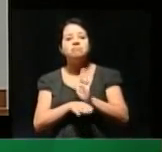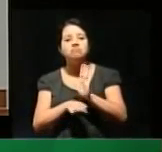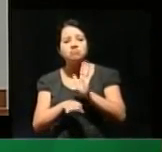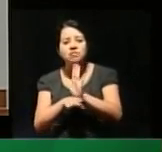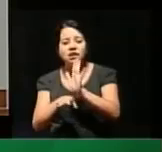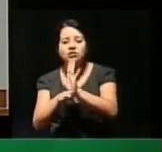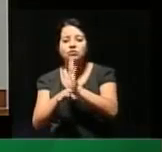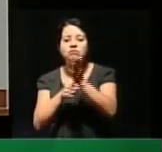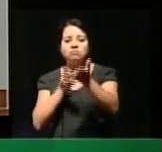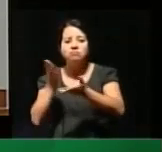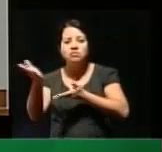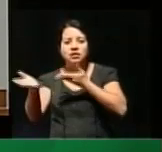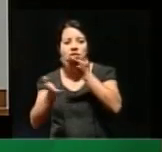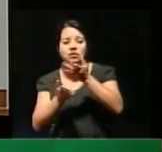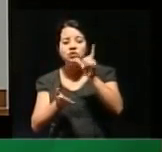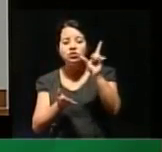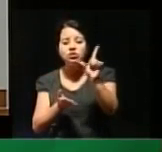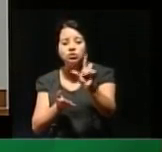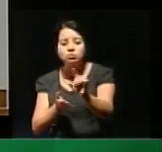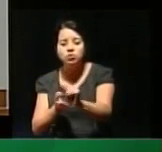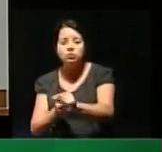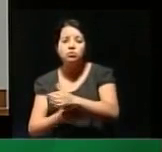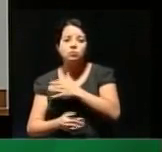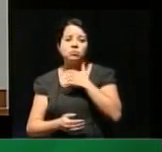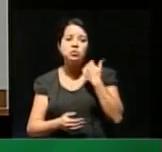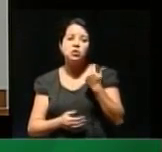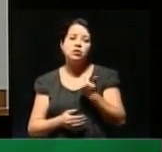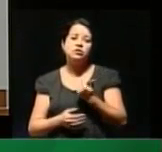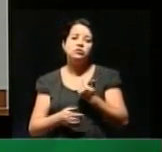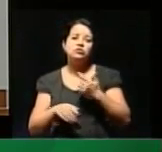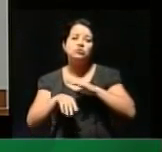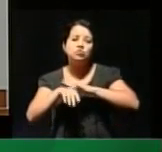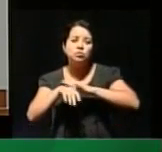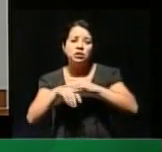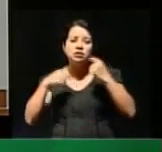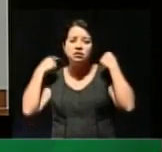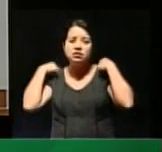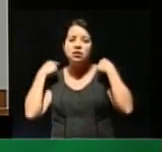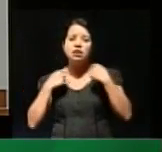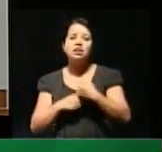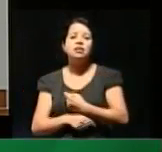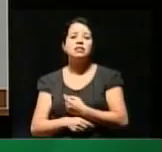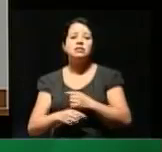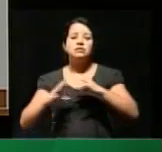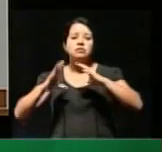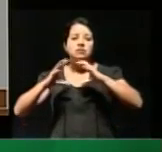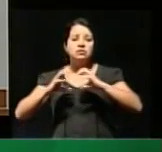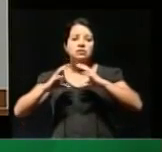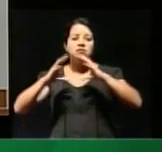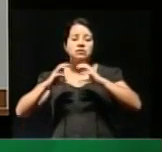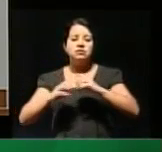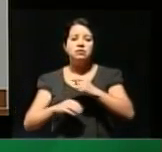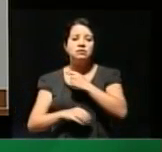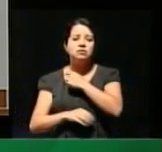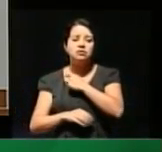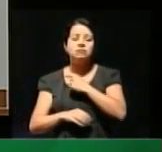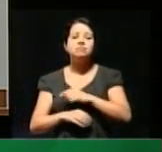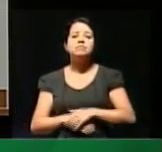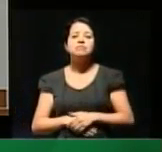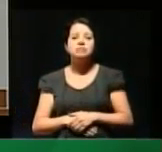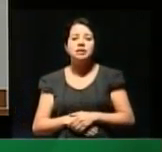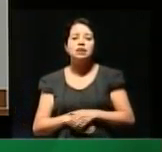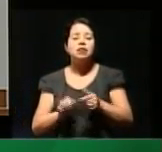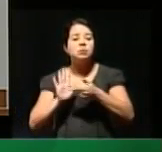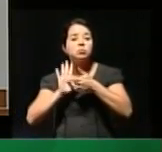diminui as mortes por tuberculose, isso qualquer clínico sabe. Né? Agora, como você começa a provar isso, mostrar que é